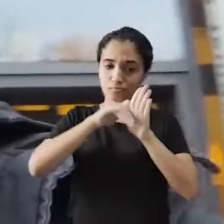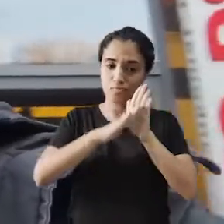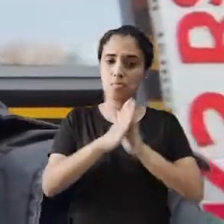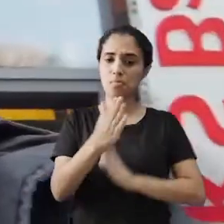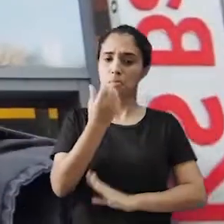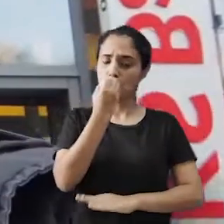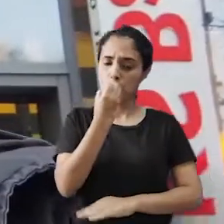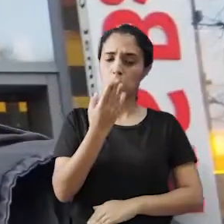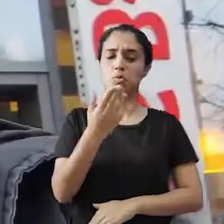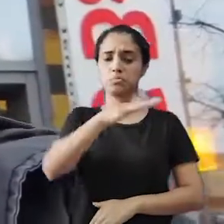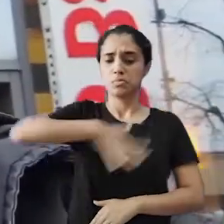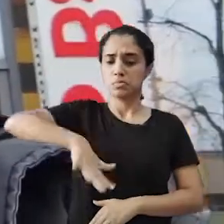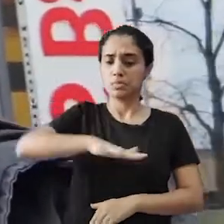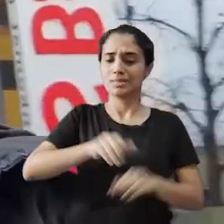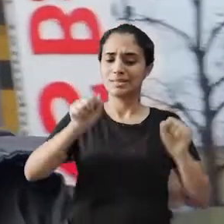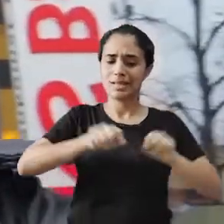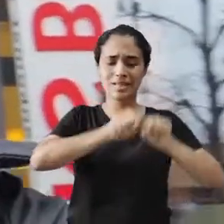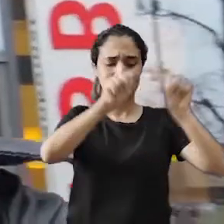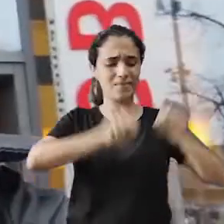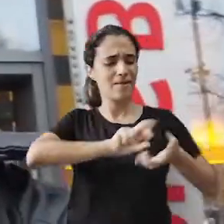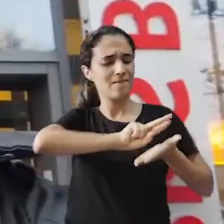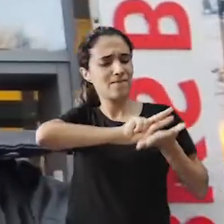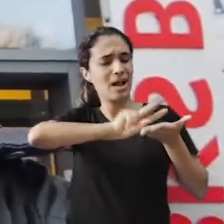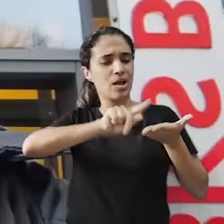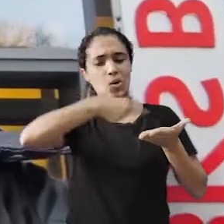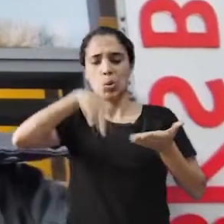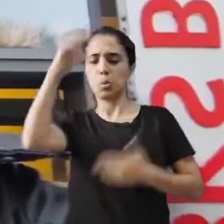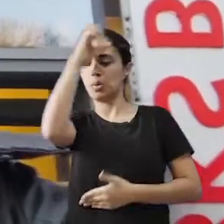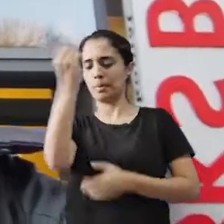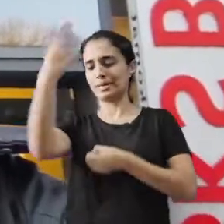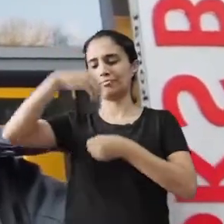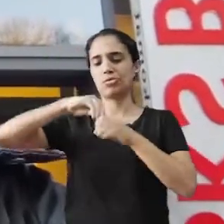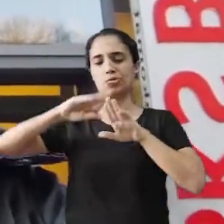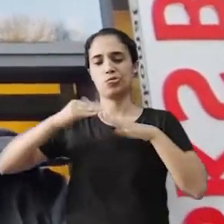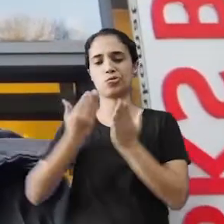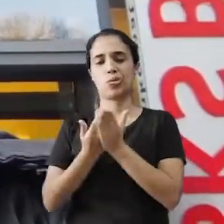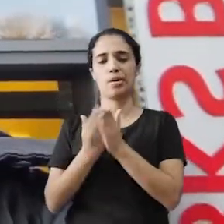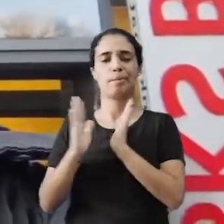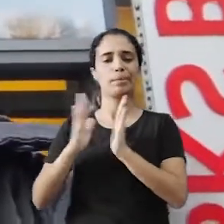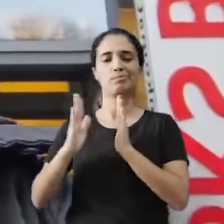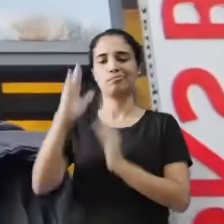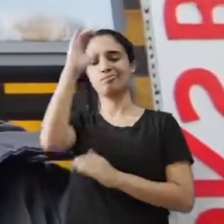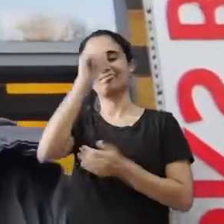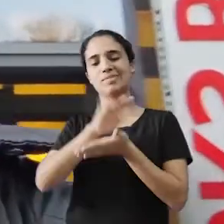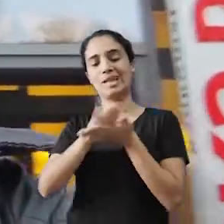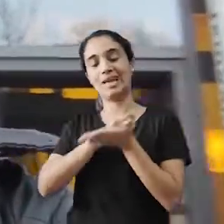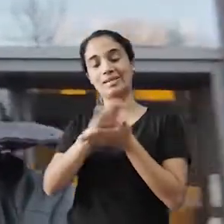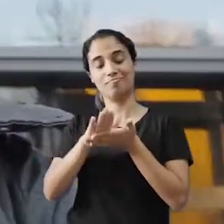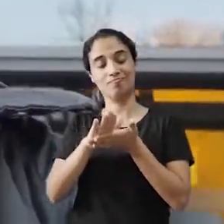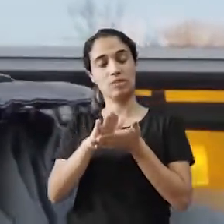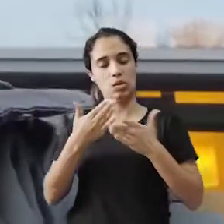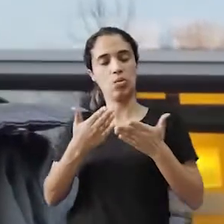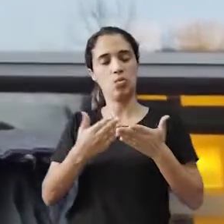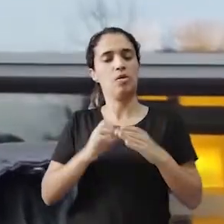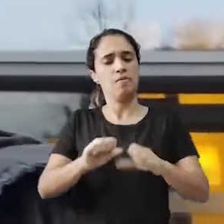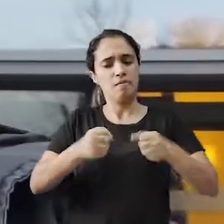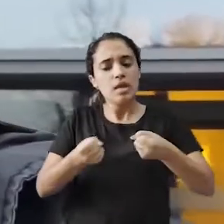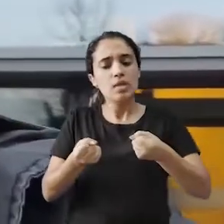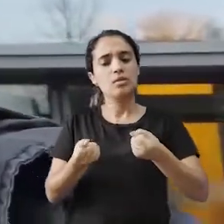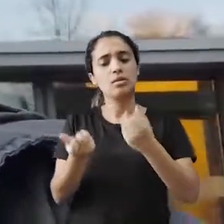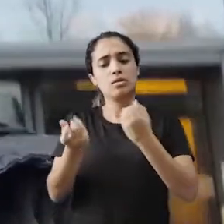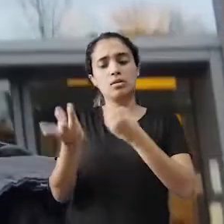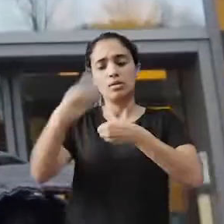é gigantesco, e muitos sistemas a gente não aprende isso durante a nossa educação. É outra coisa que eu defendo,